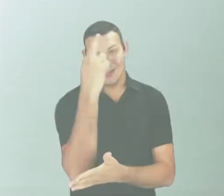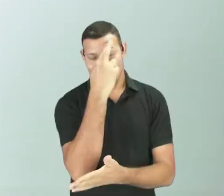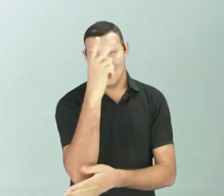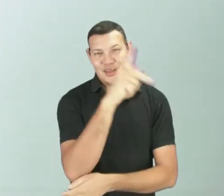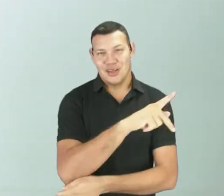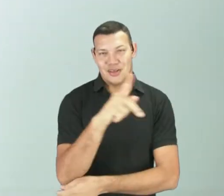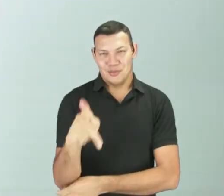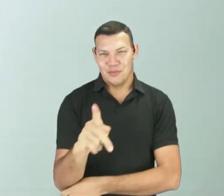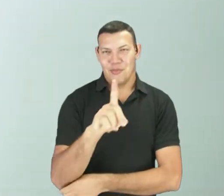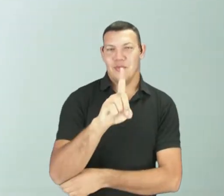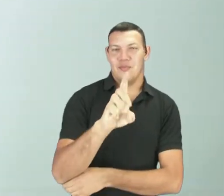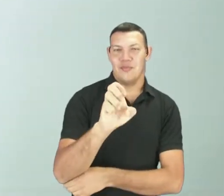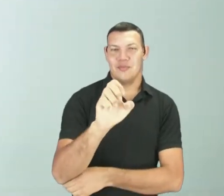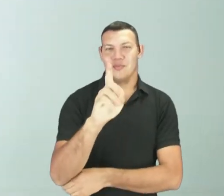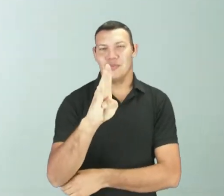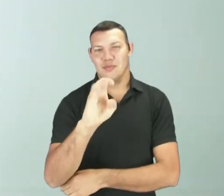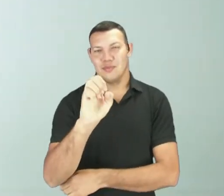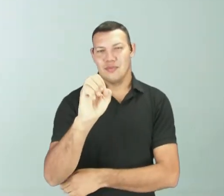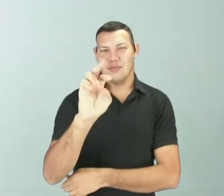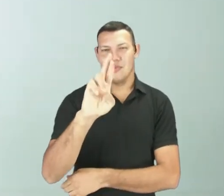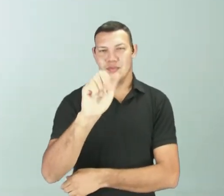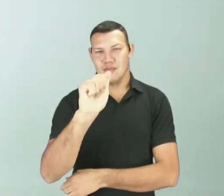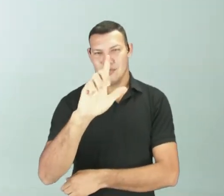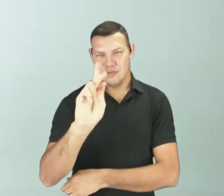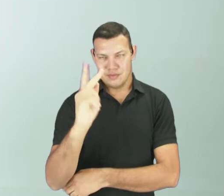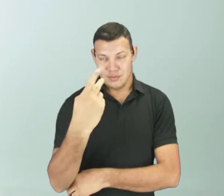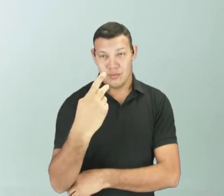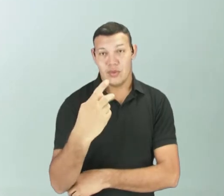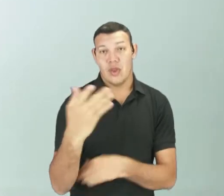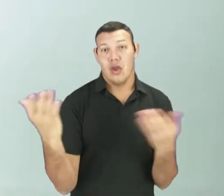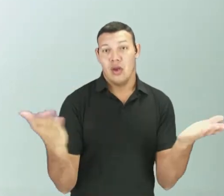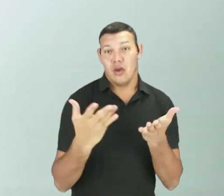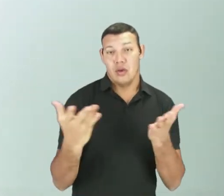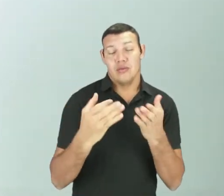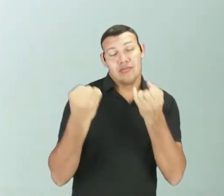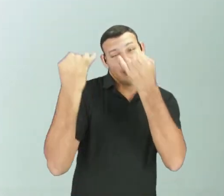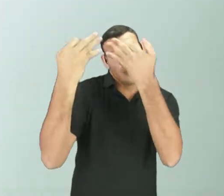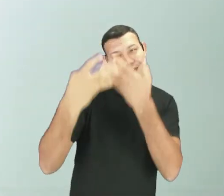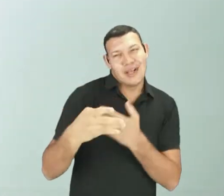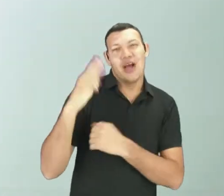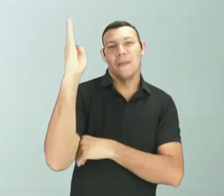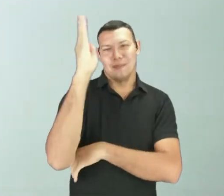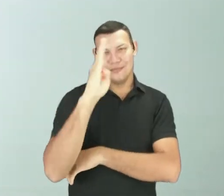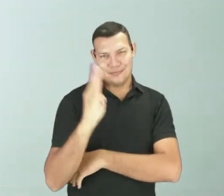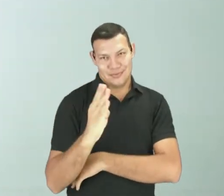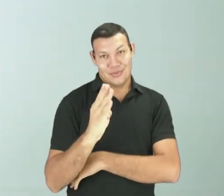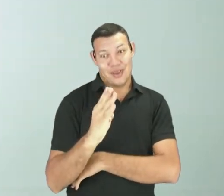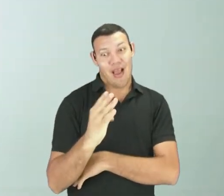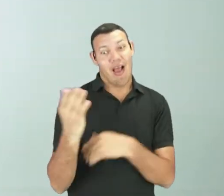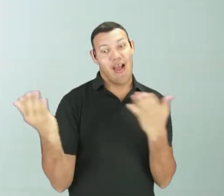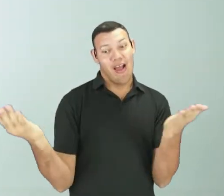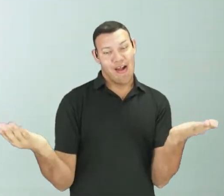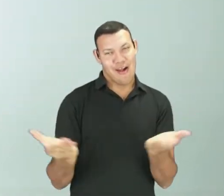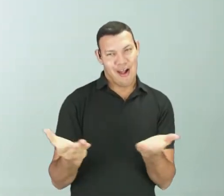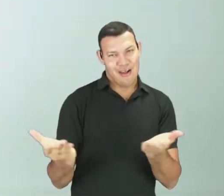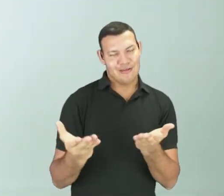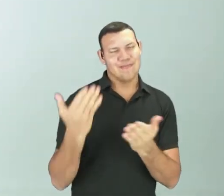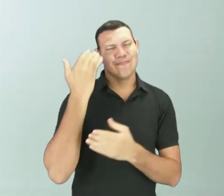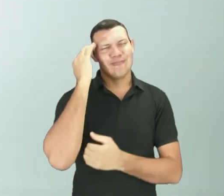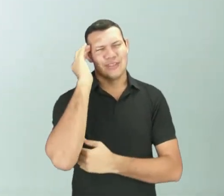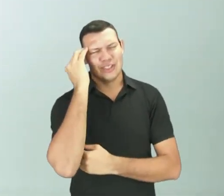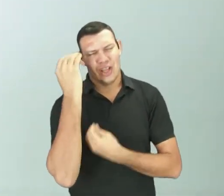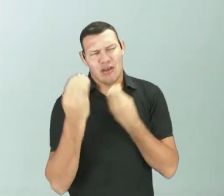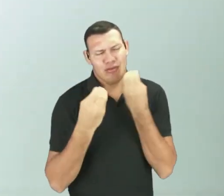a professora Débora e hoje a gente vai continuar falando um pouquinho sobre esse nosso Brasil. Dessa vez, a gente vai entender como que se